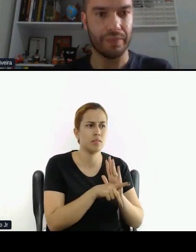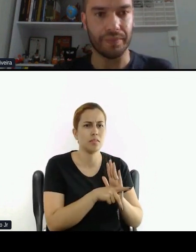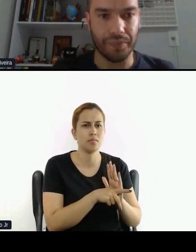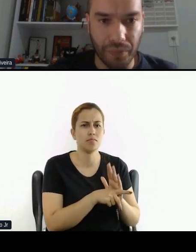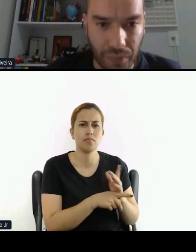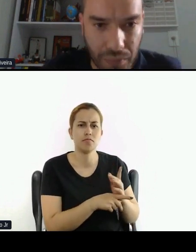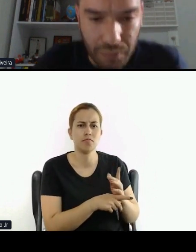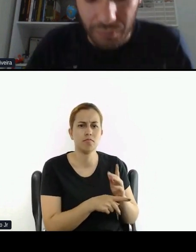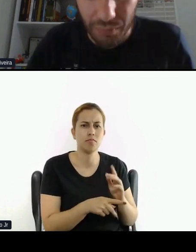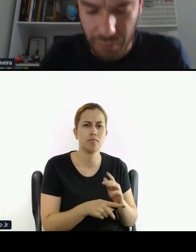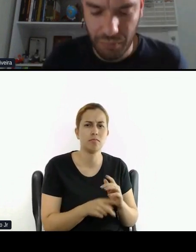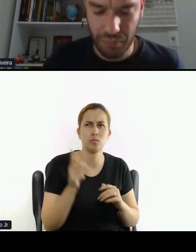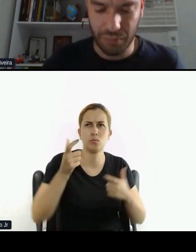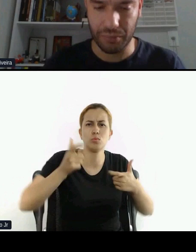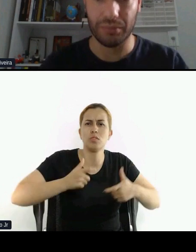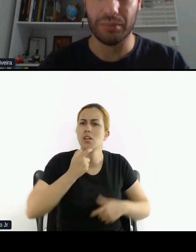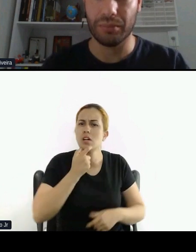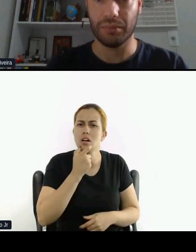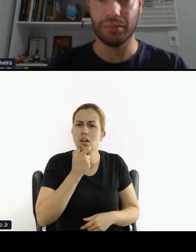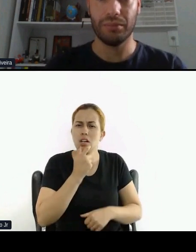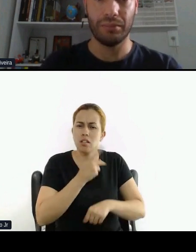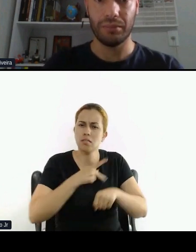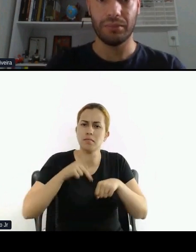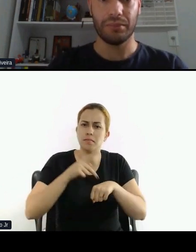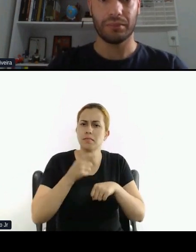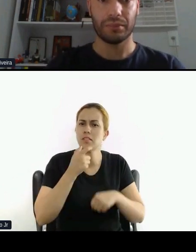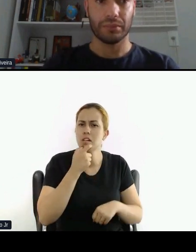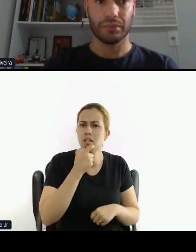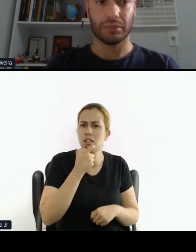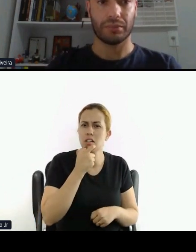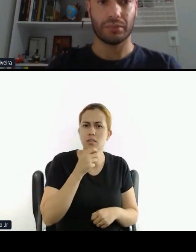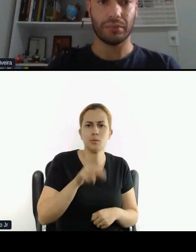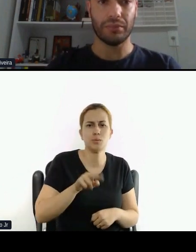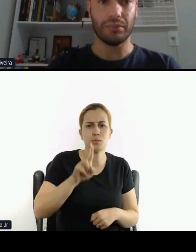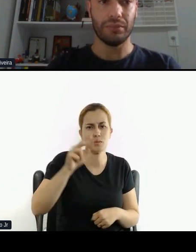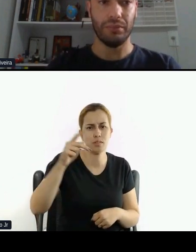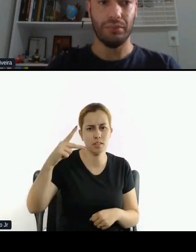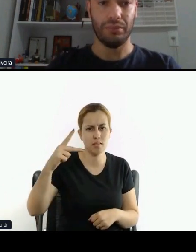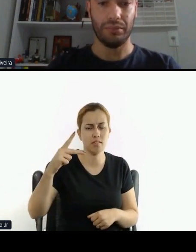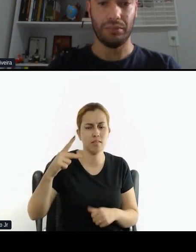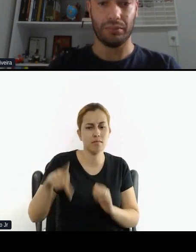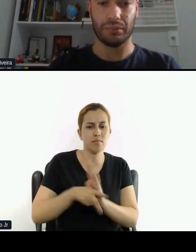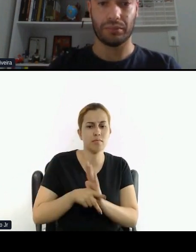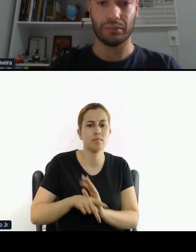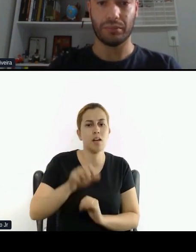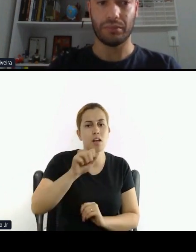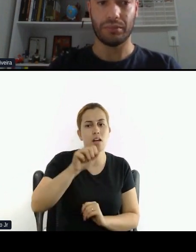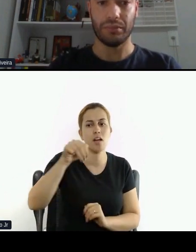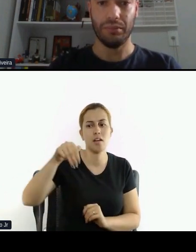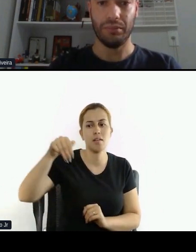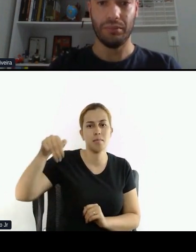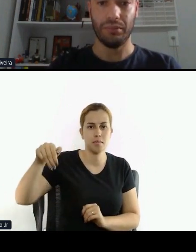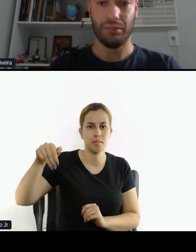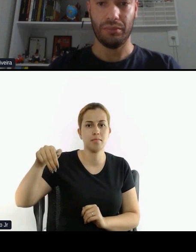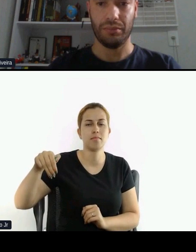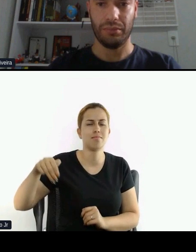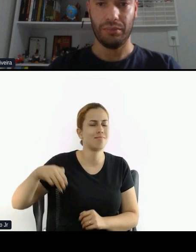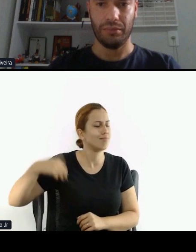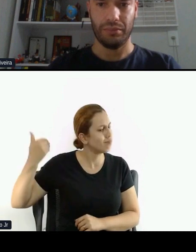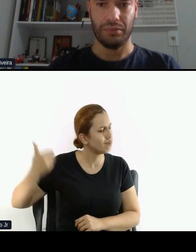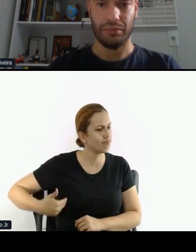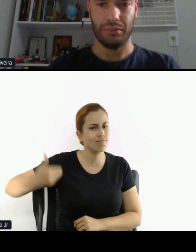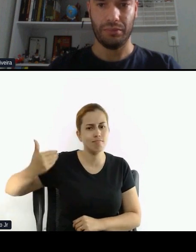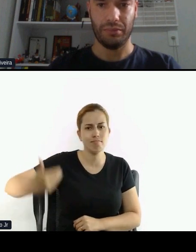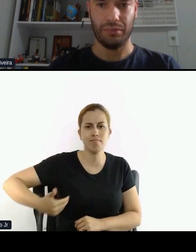lá na Inglaterra, o UK, que ele tem o padrãozinho chamado AMM, e que várias e várias